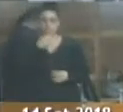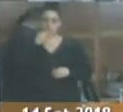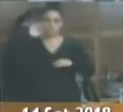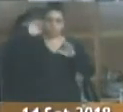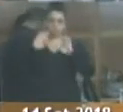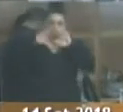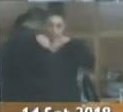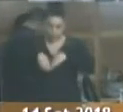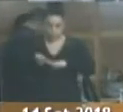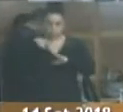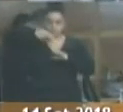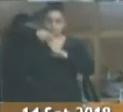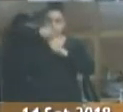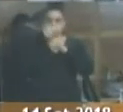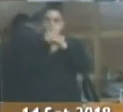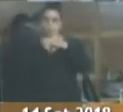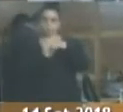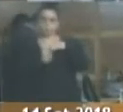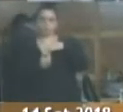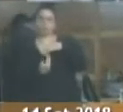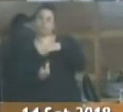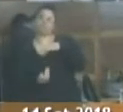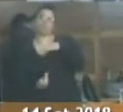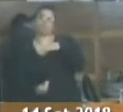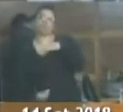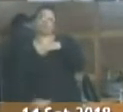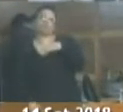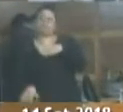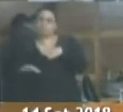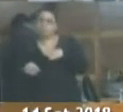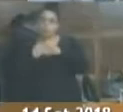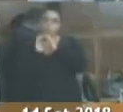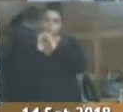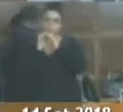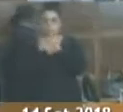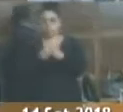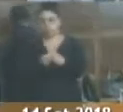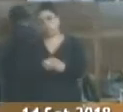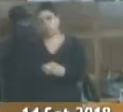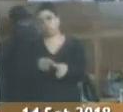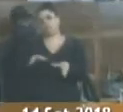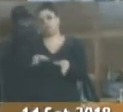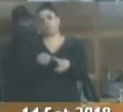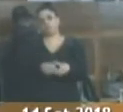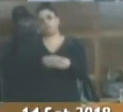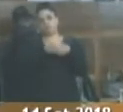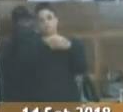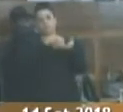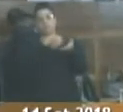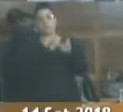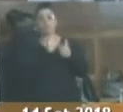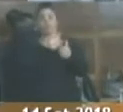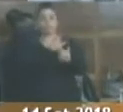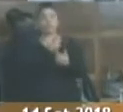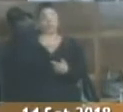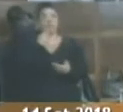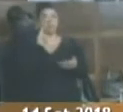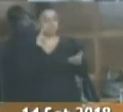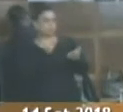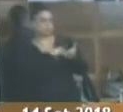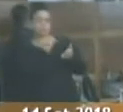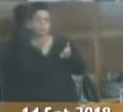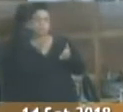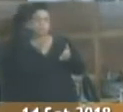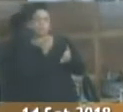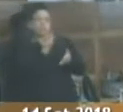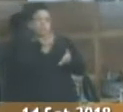vieira. E o professor chileno, o professor Uribe, que estava conosco, falou: nossa, esse animal